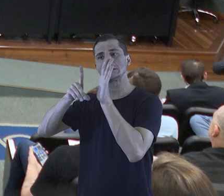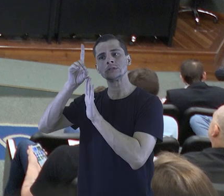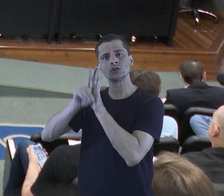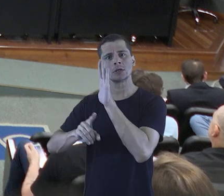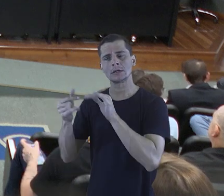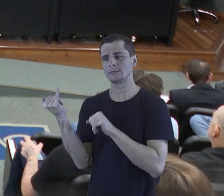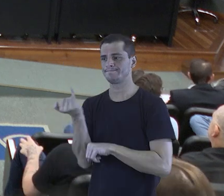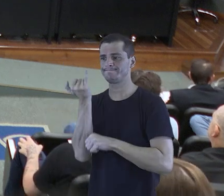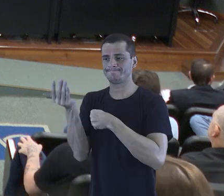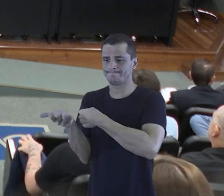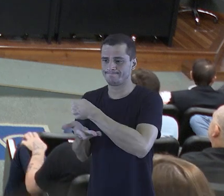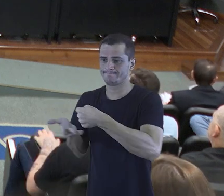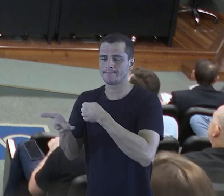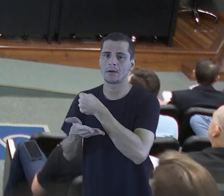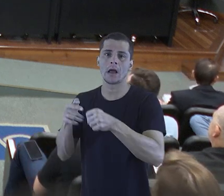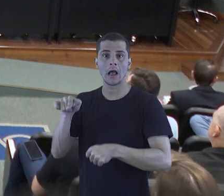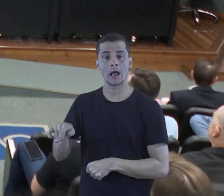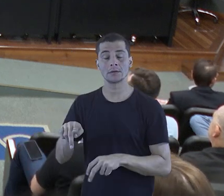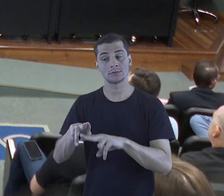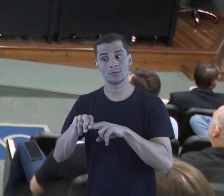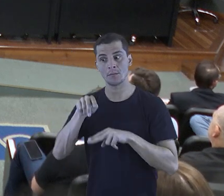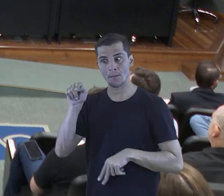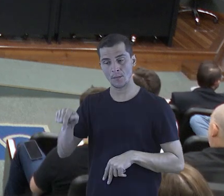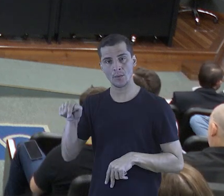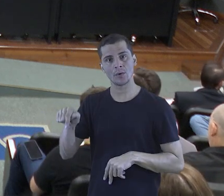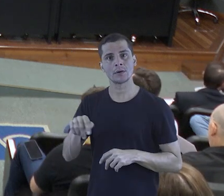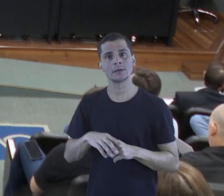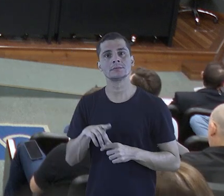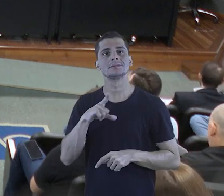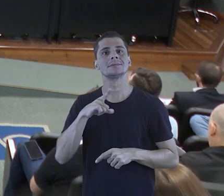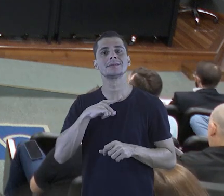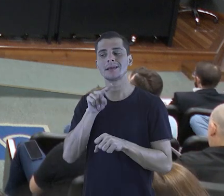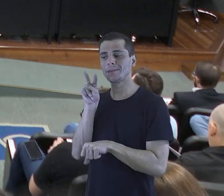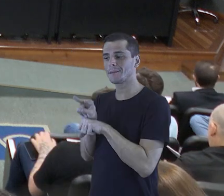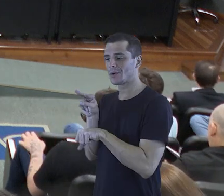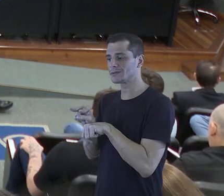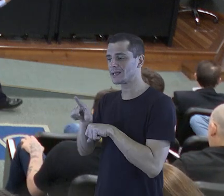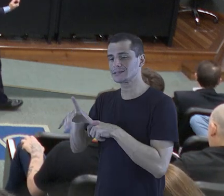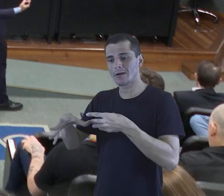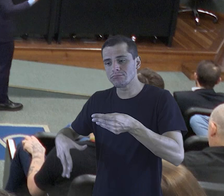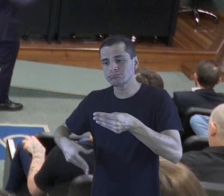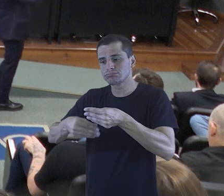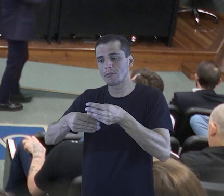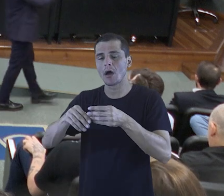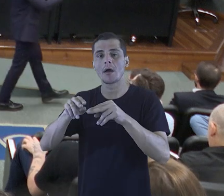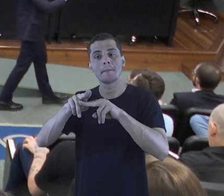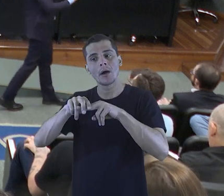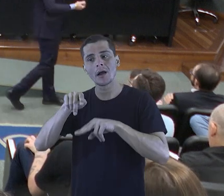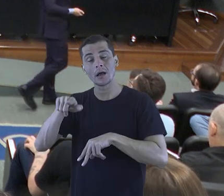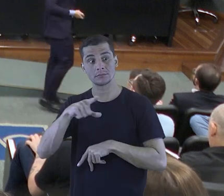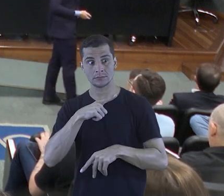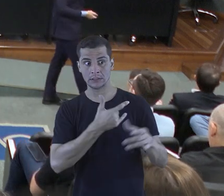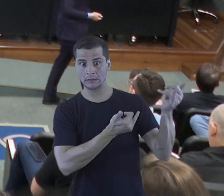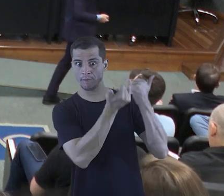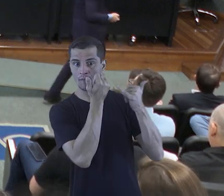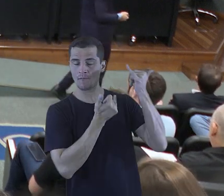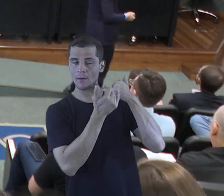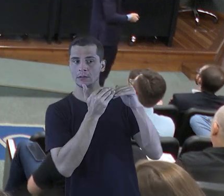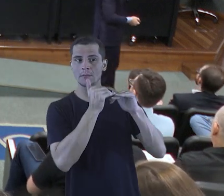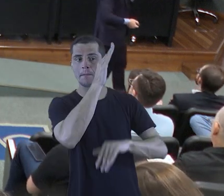eleita, eu diria, ganhou o status de direito fundamental.